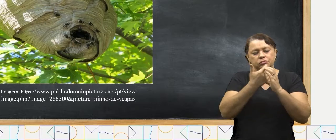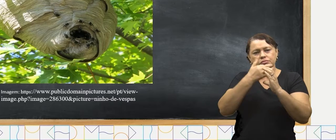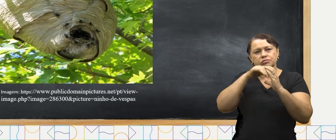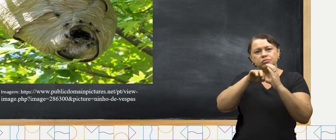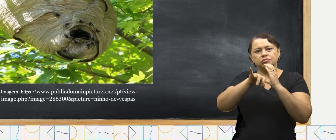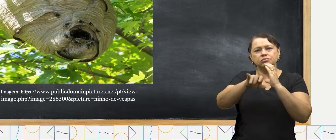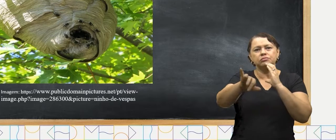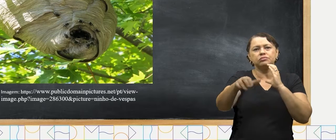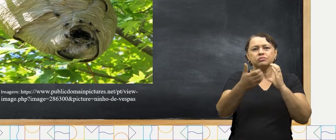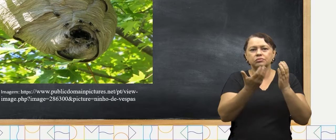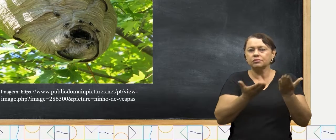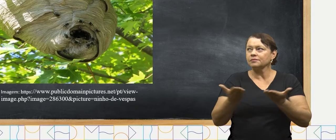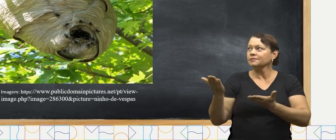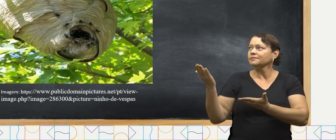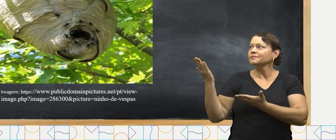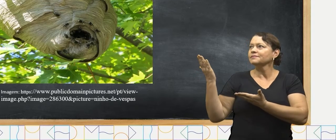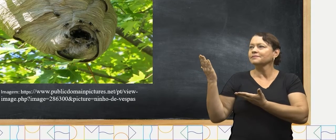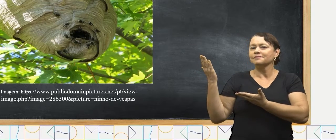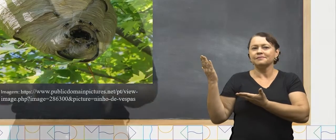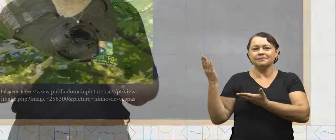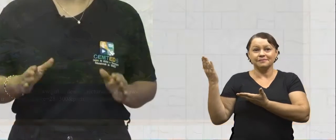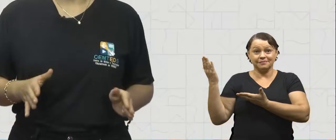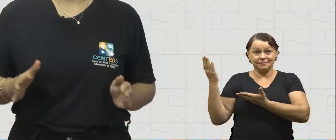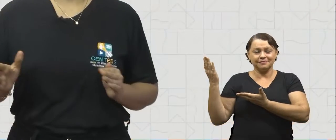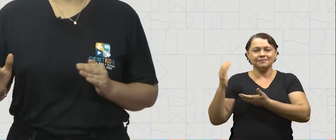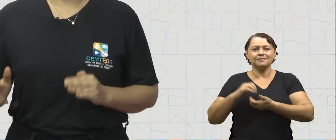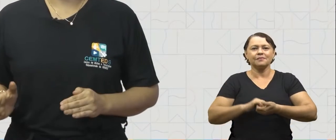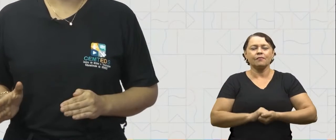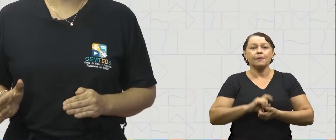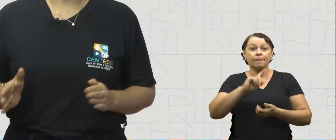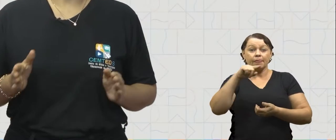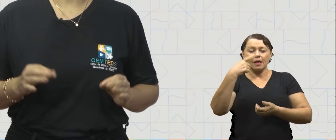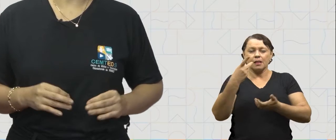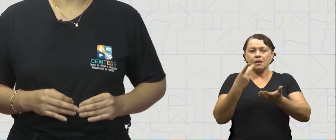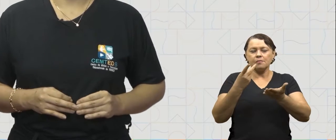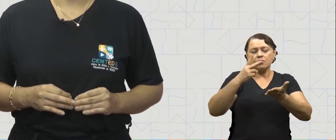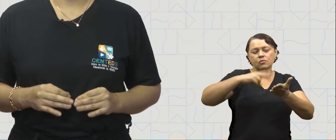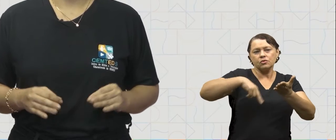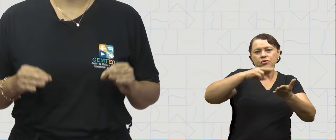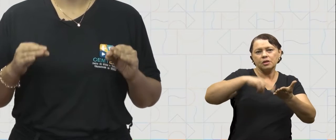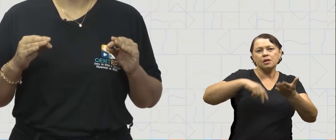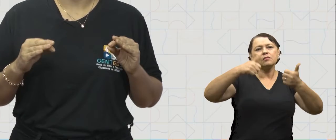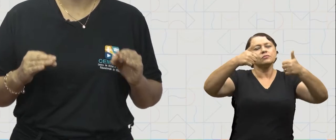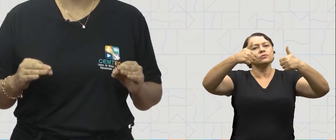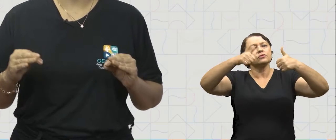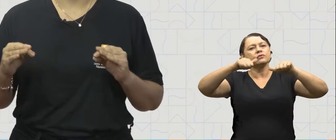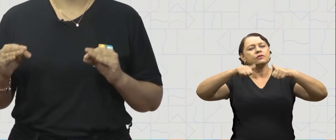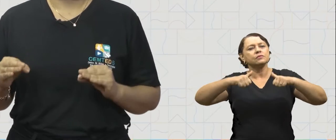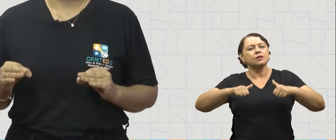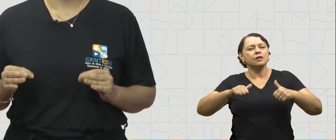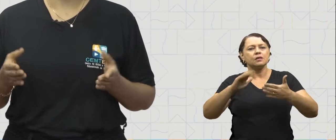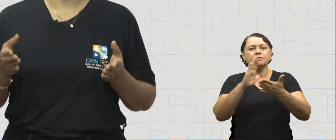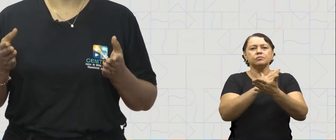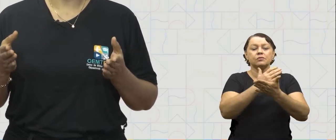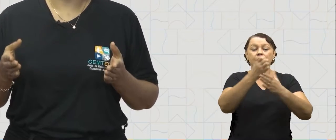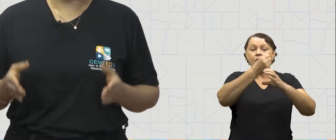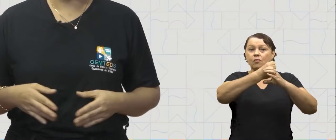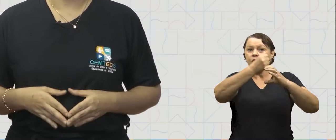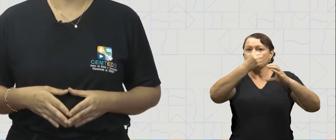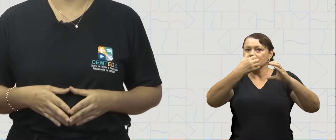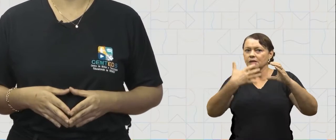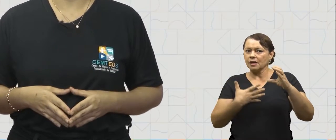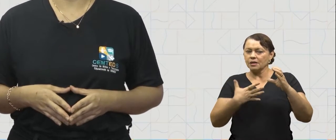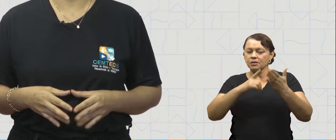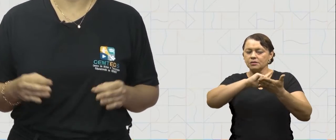para o lado de fora, como vocês podem ver. Depois de lermos, iremos analisar alguns aspectos